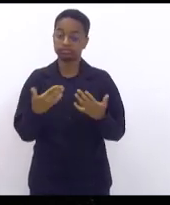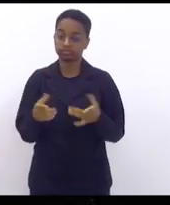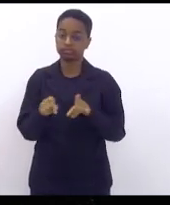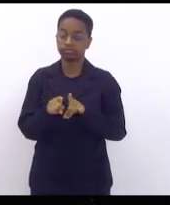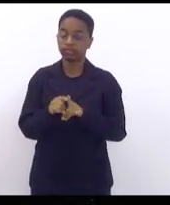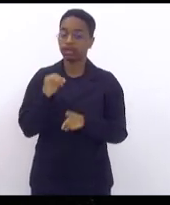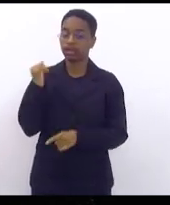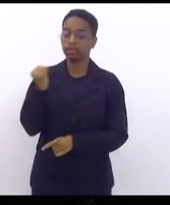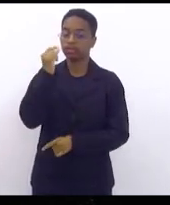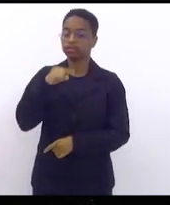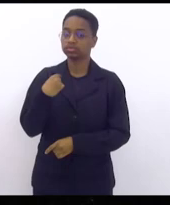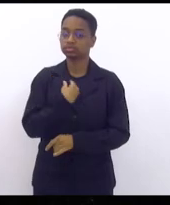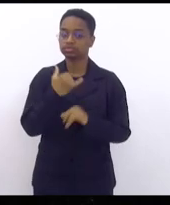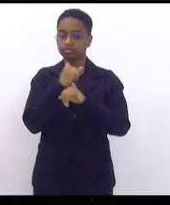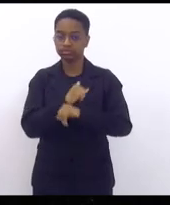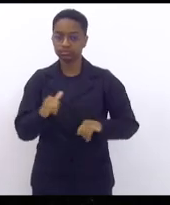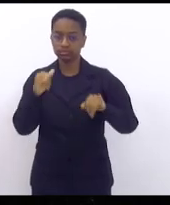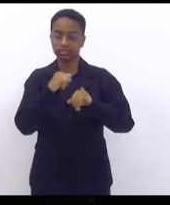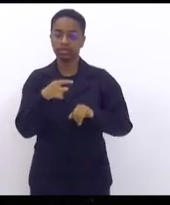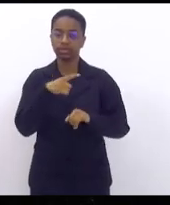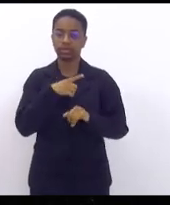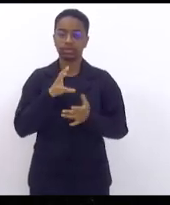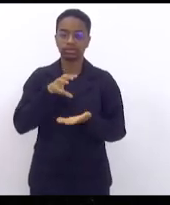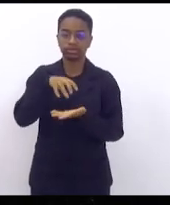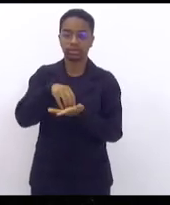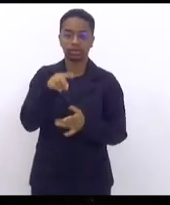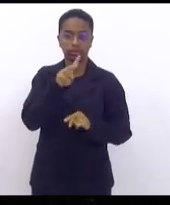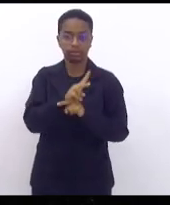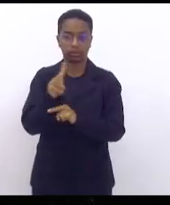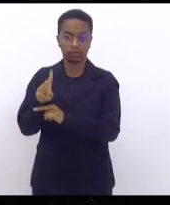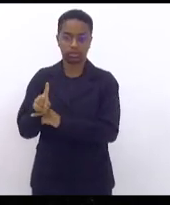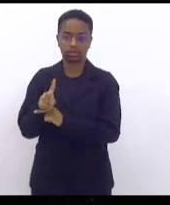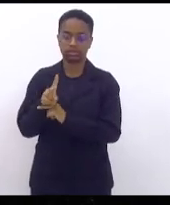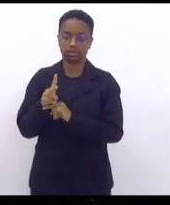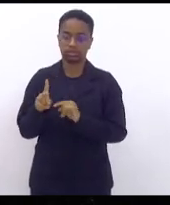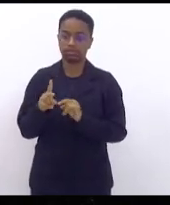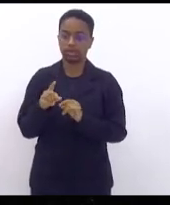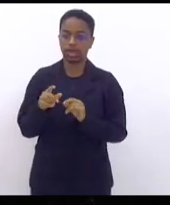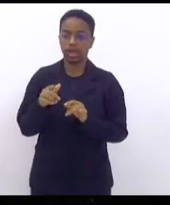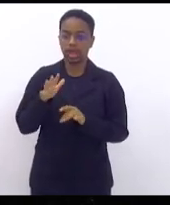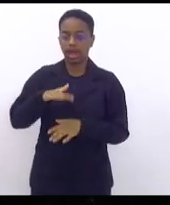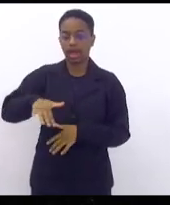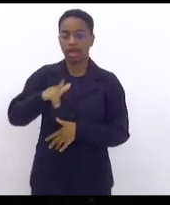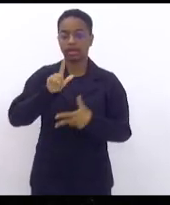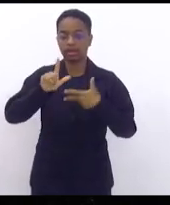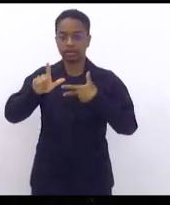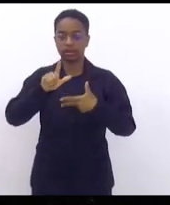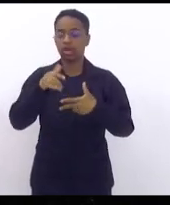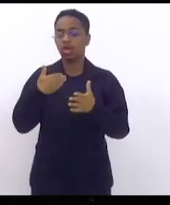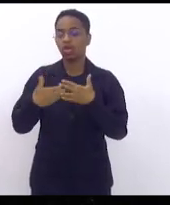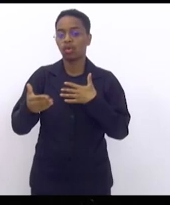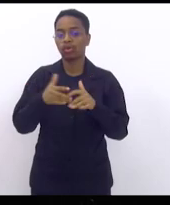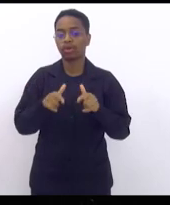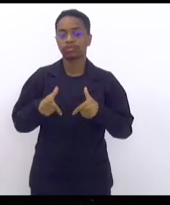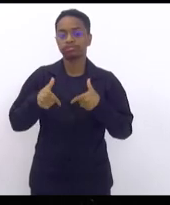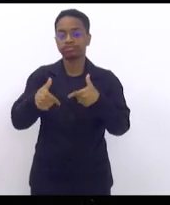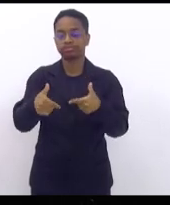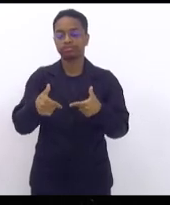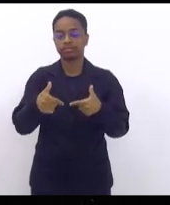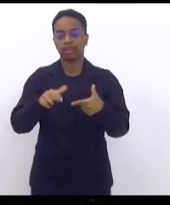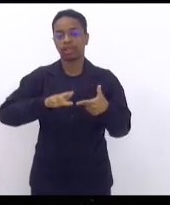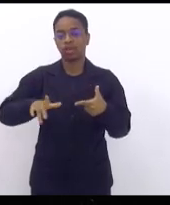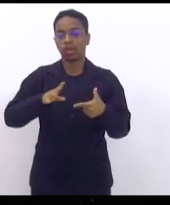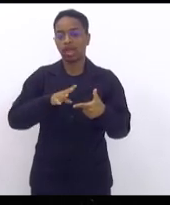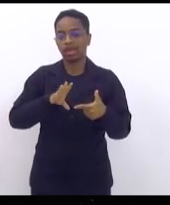importante que a gente diga que tem um cinto de proteção legal e legislativa para qualquer ato, que não é um ato